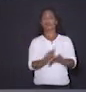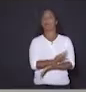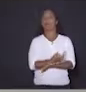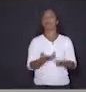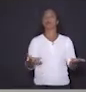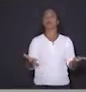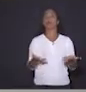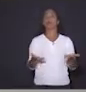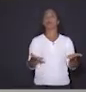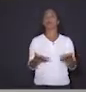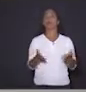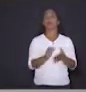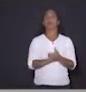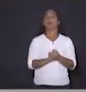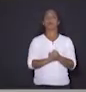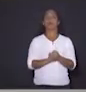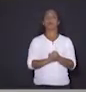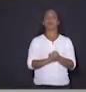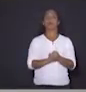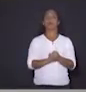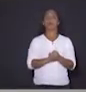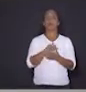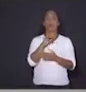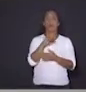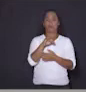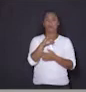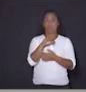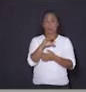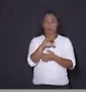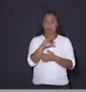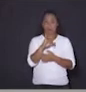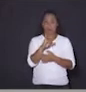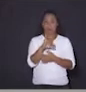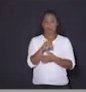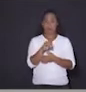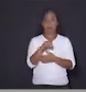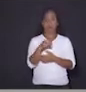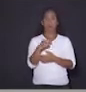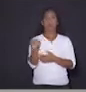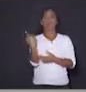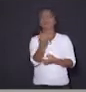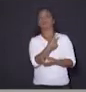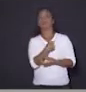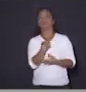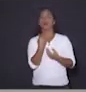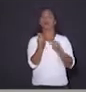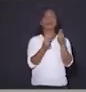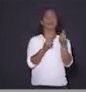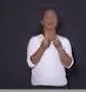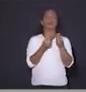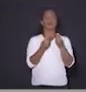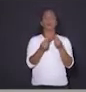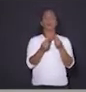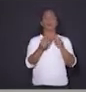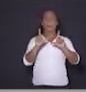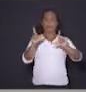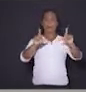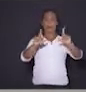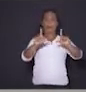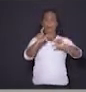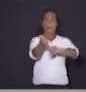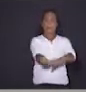é o que a gente chama inglês de micro target ou seja é a capacidade de se fazer uma propaganda tão direcionada tão